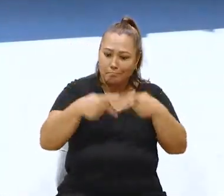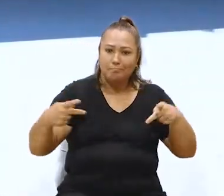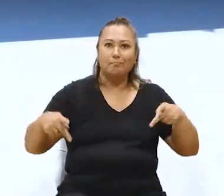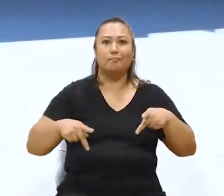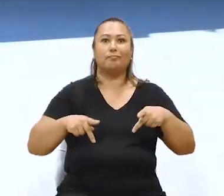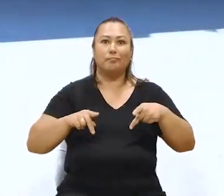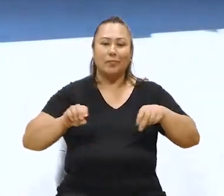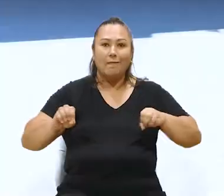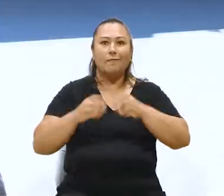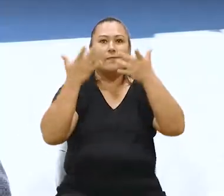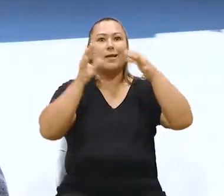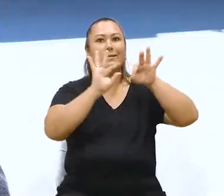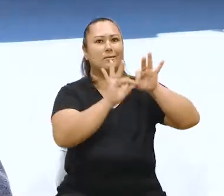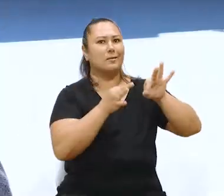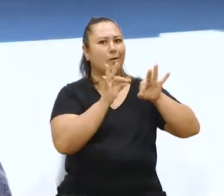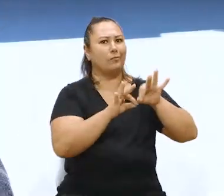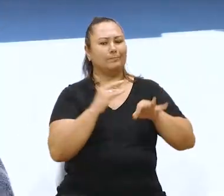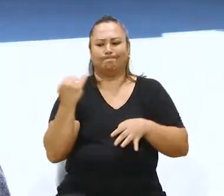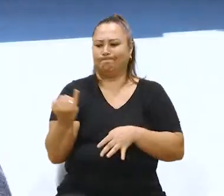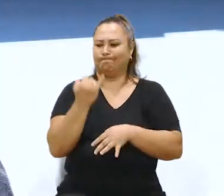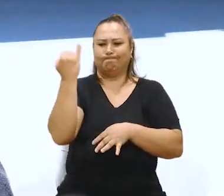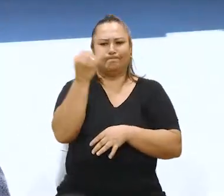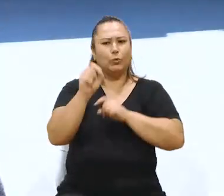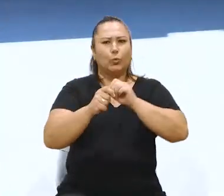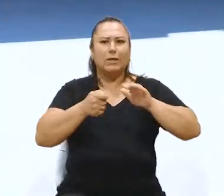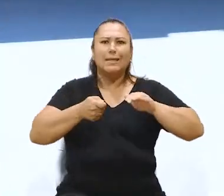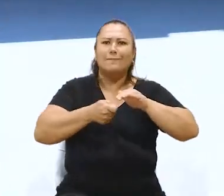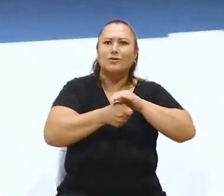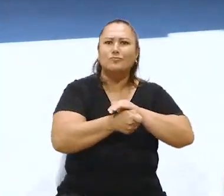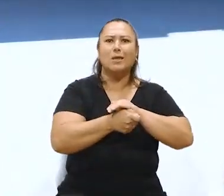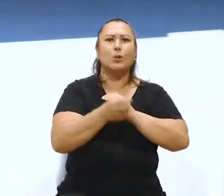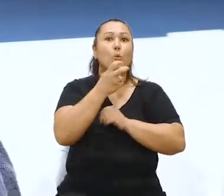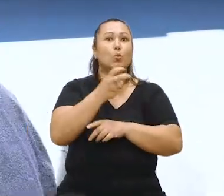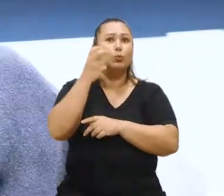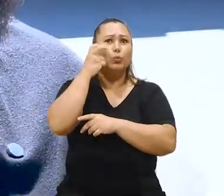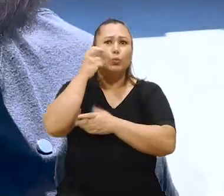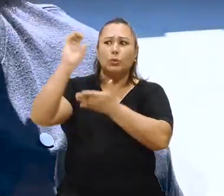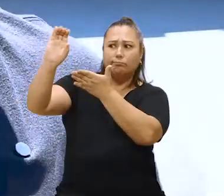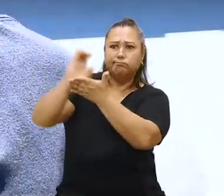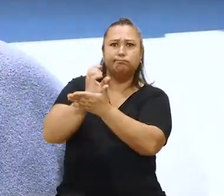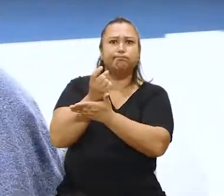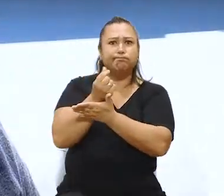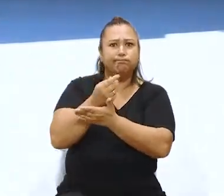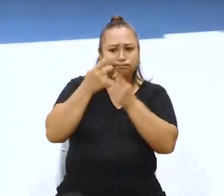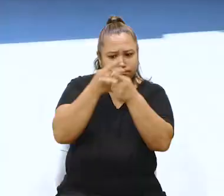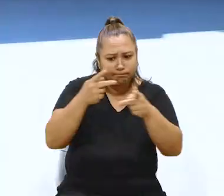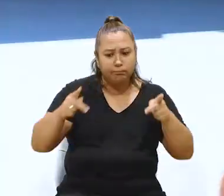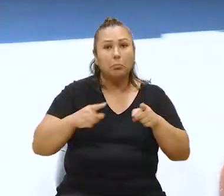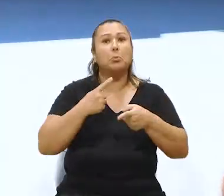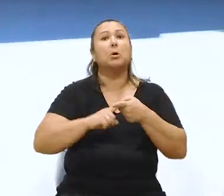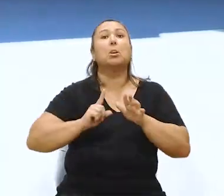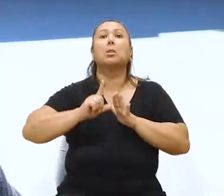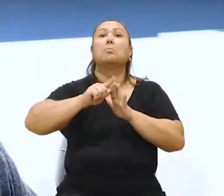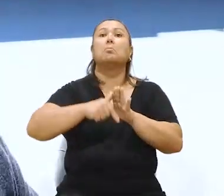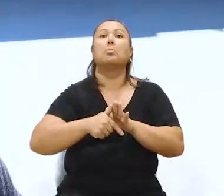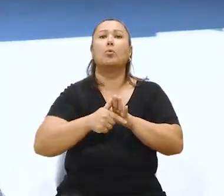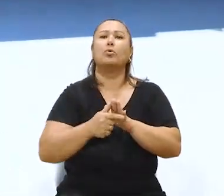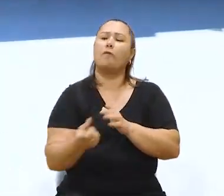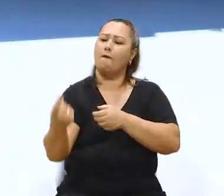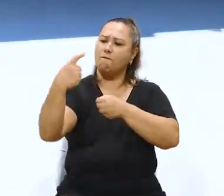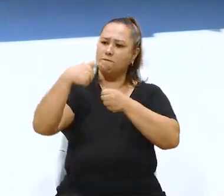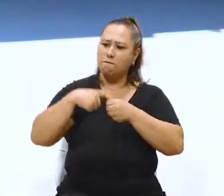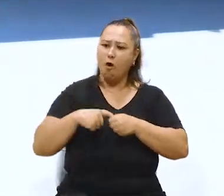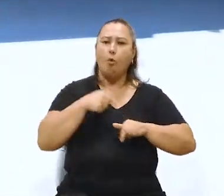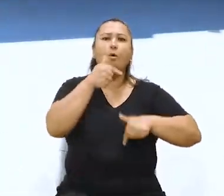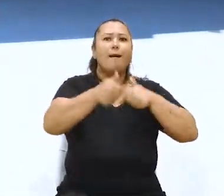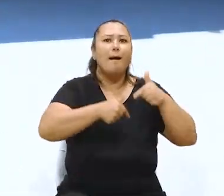referência. É a cidade da Festa da Uva. Então é fundamental o investimento em cultura, recursos para essa festa